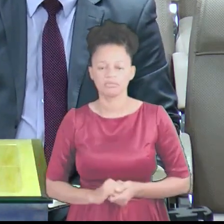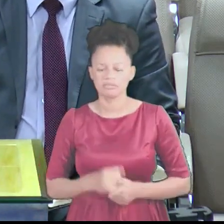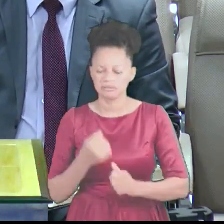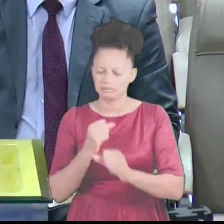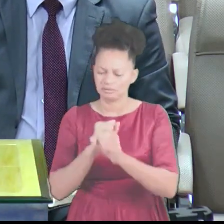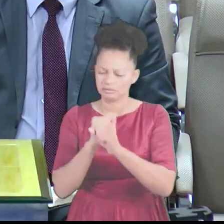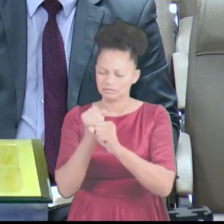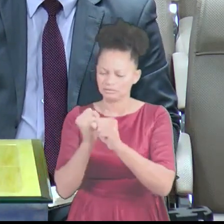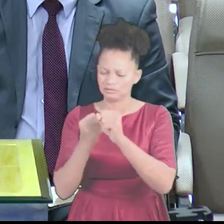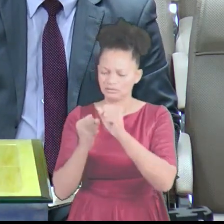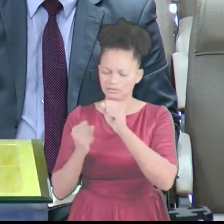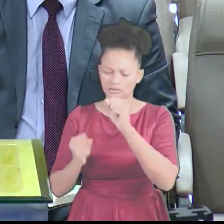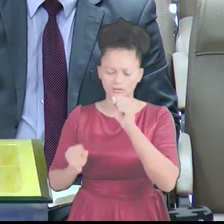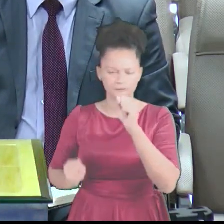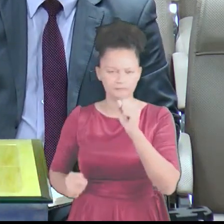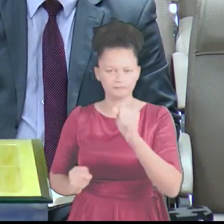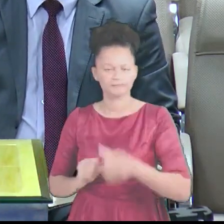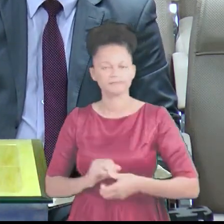grande